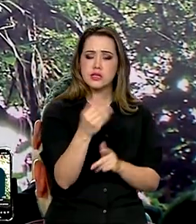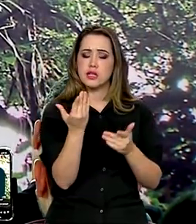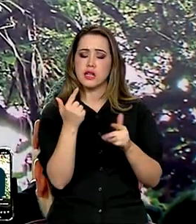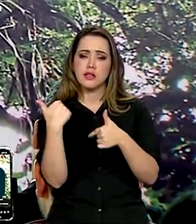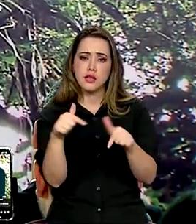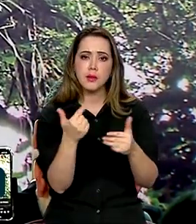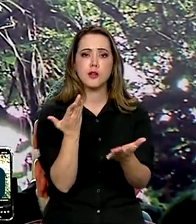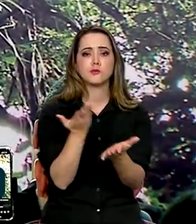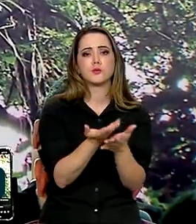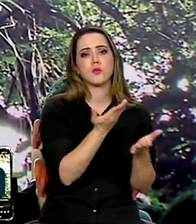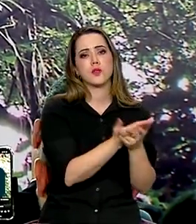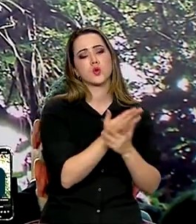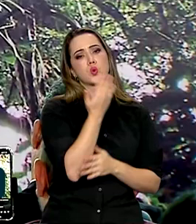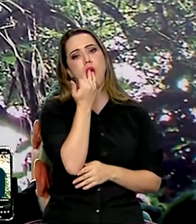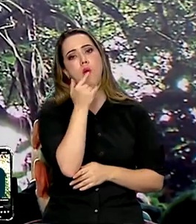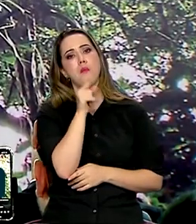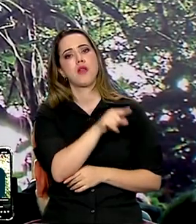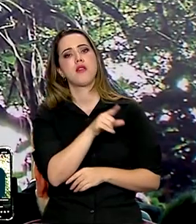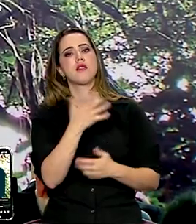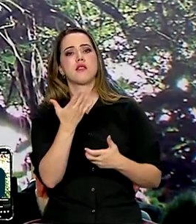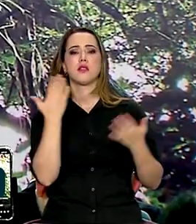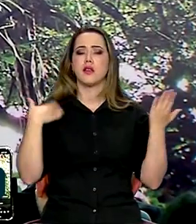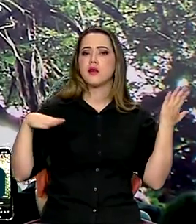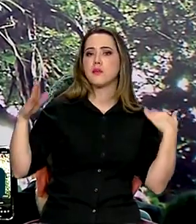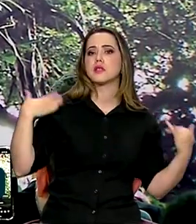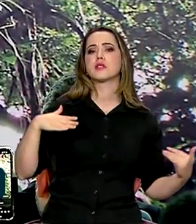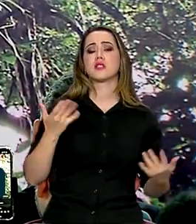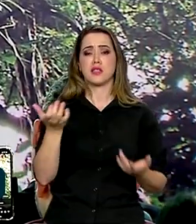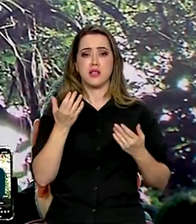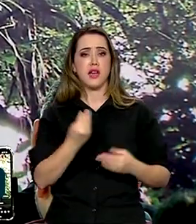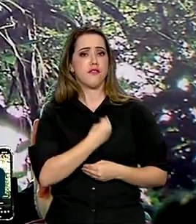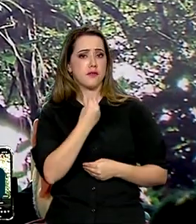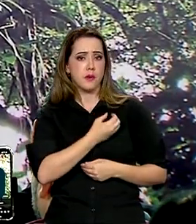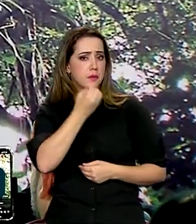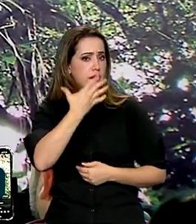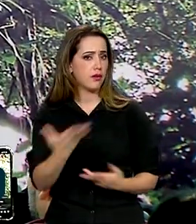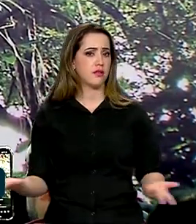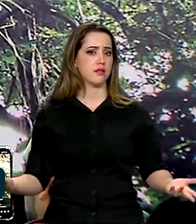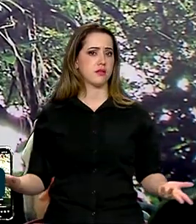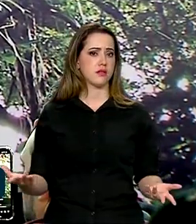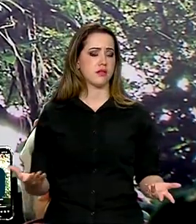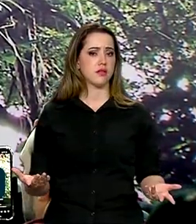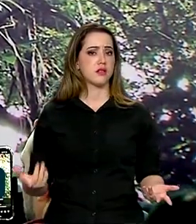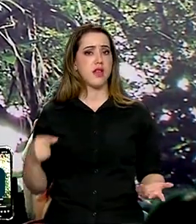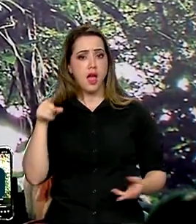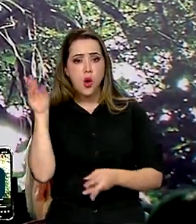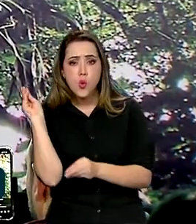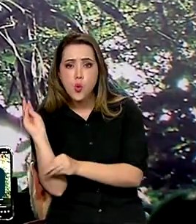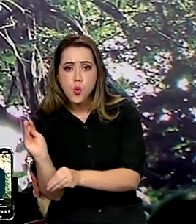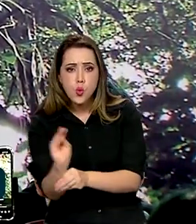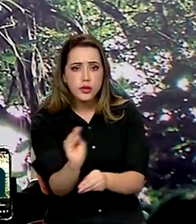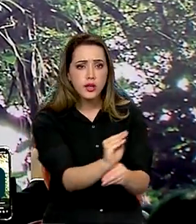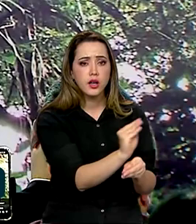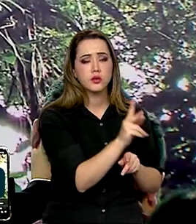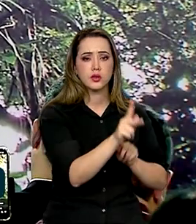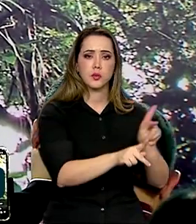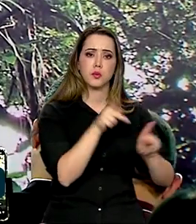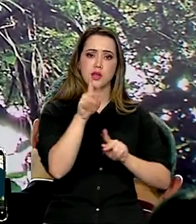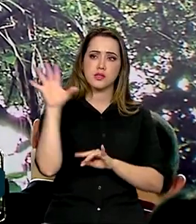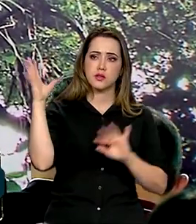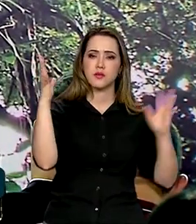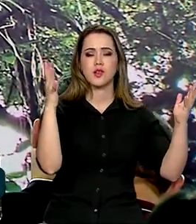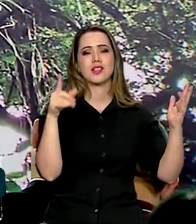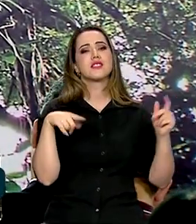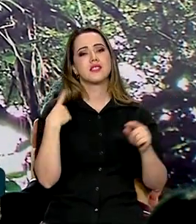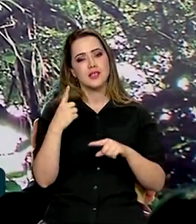estudar, que quer comer, que quer passear e que quer viver decentemente. É cuidando desse povo que a gente vai cuidar